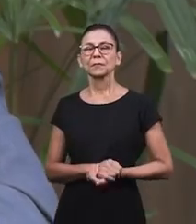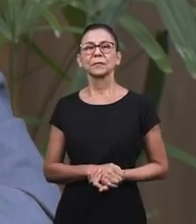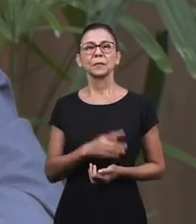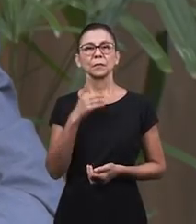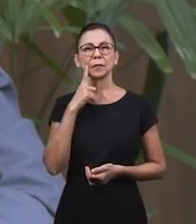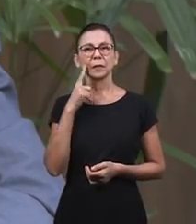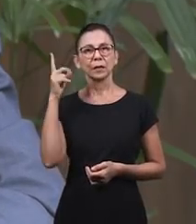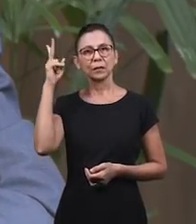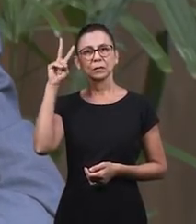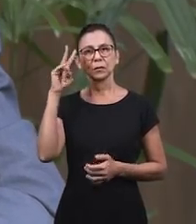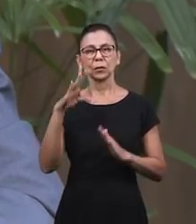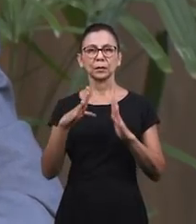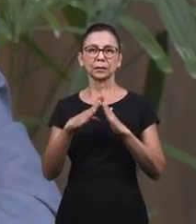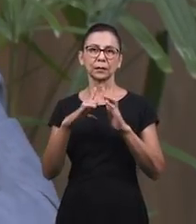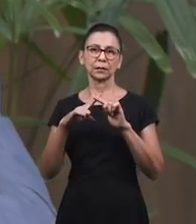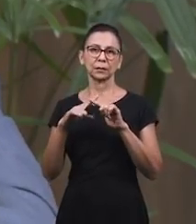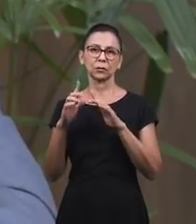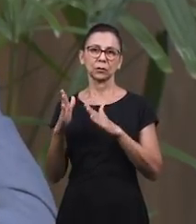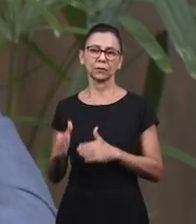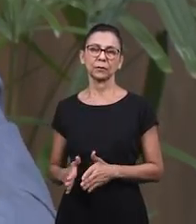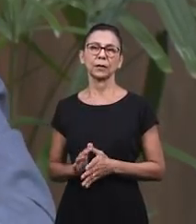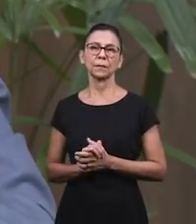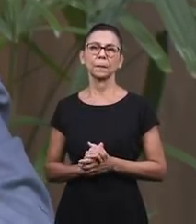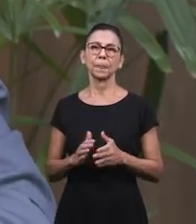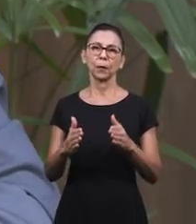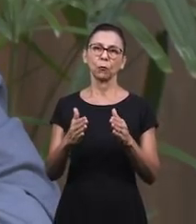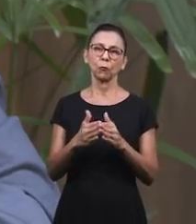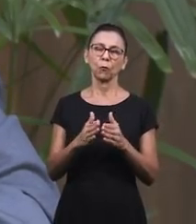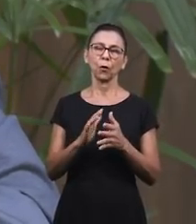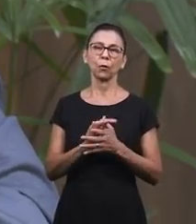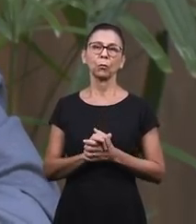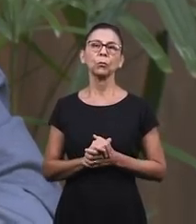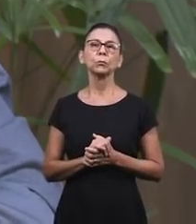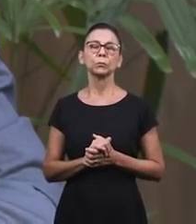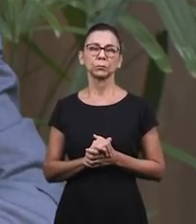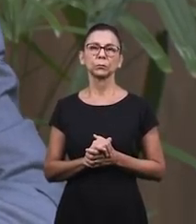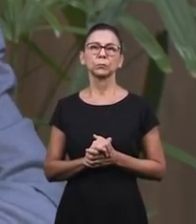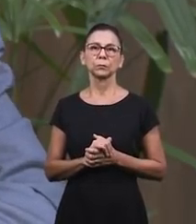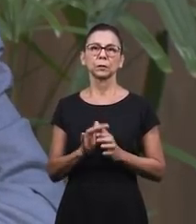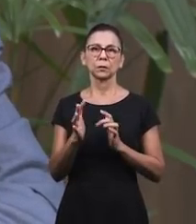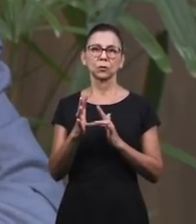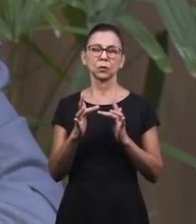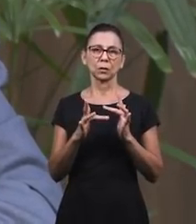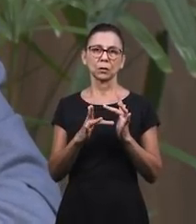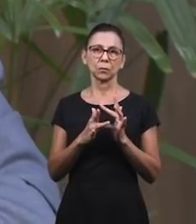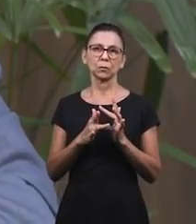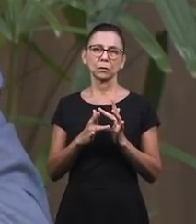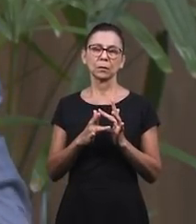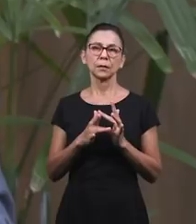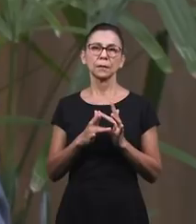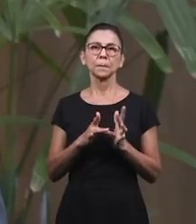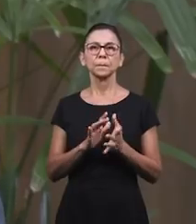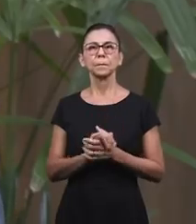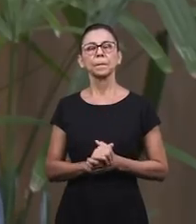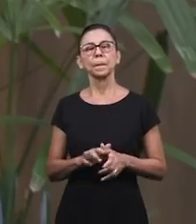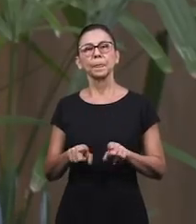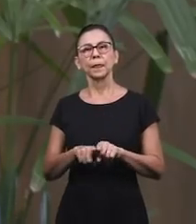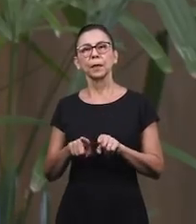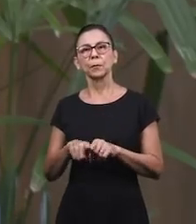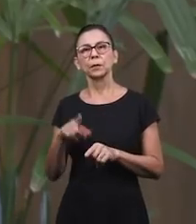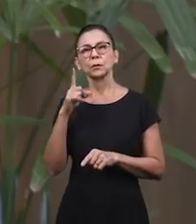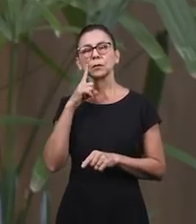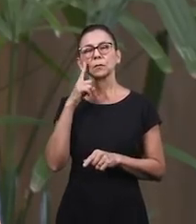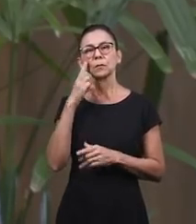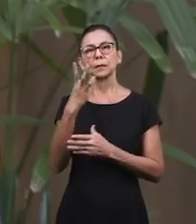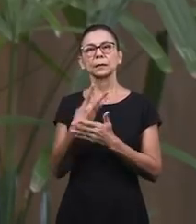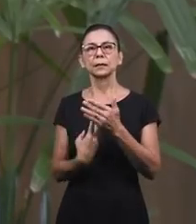o destaque dos três, né? A ênfase e o destaque dos três que estava ali na parte da Trindade. Então, a